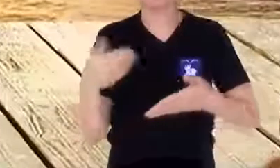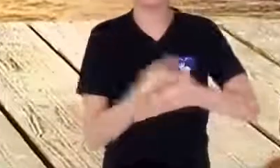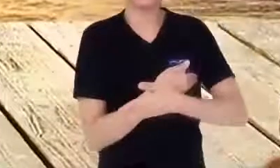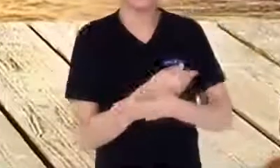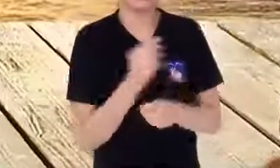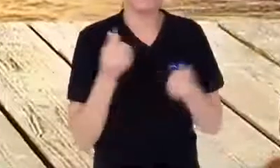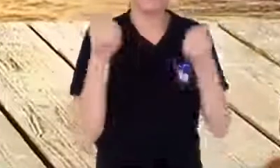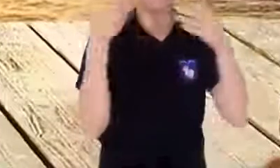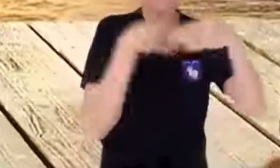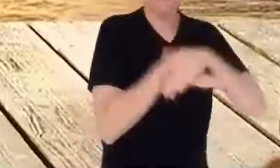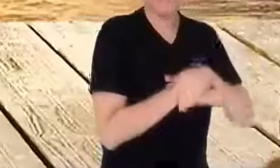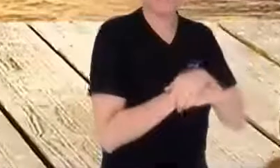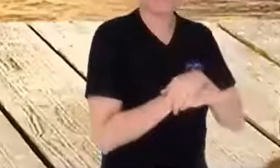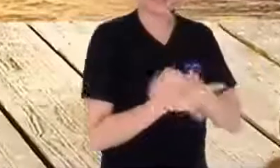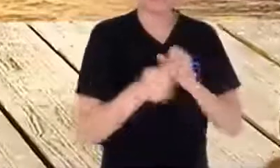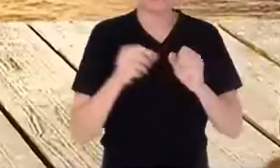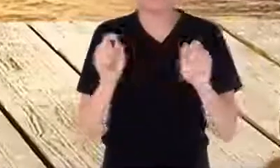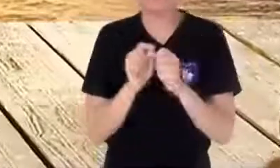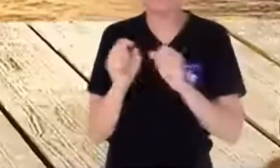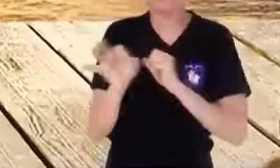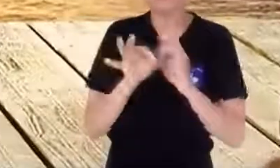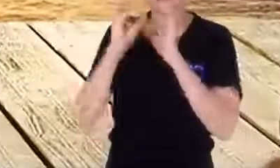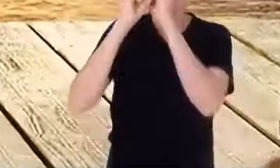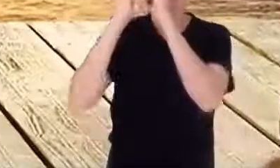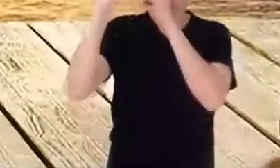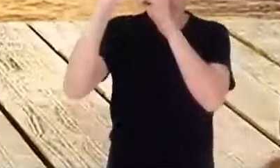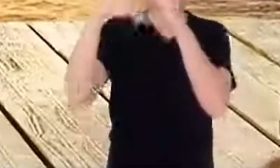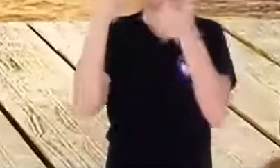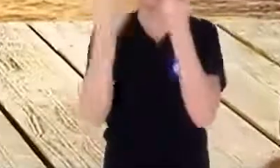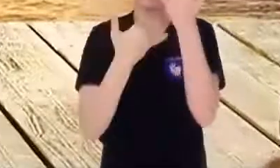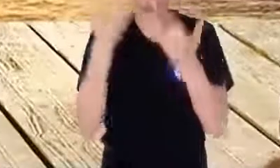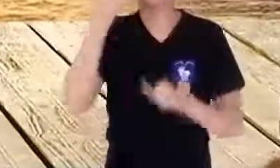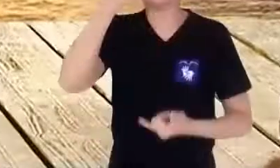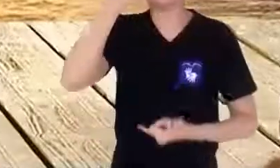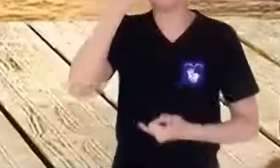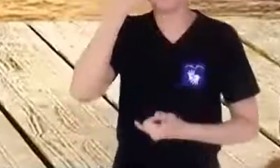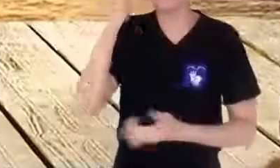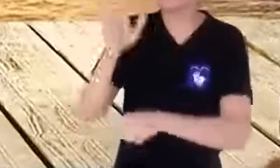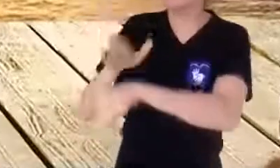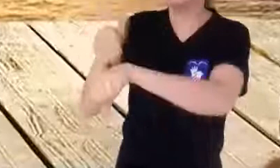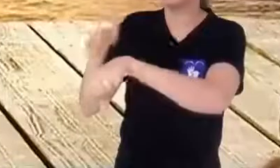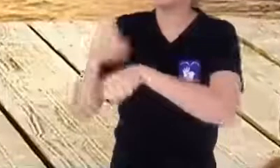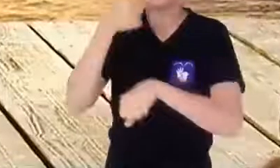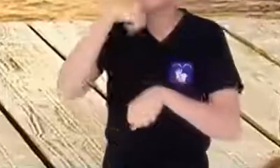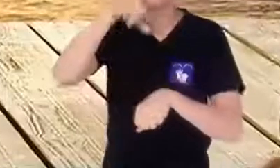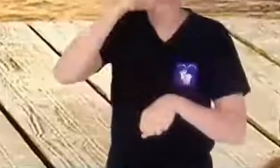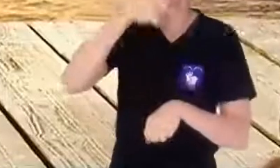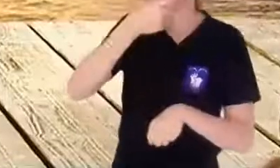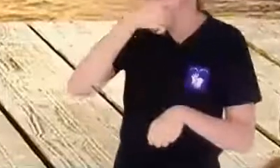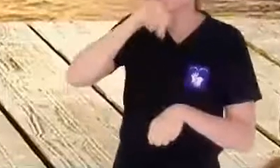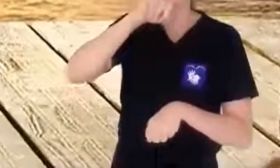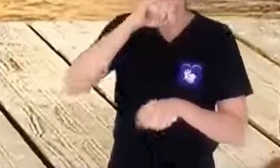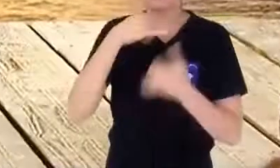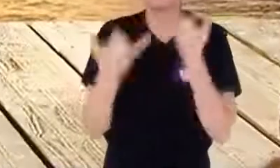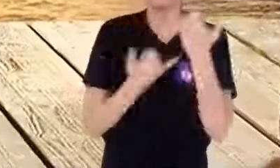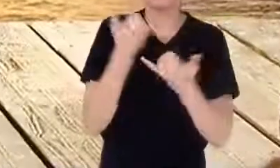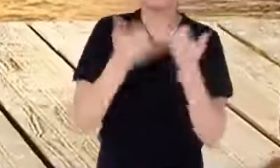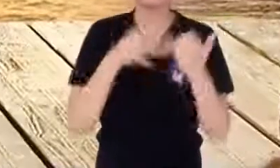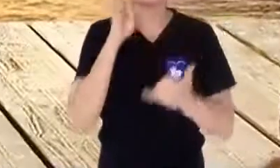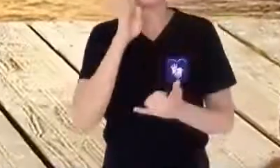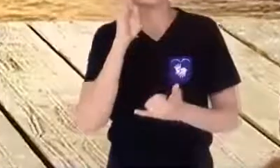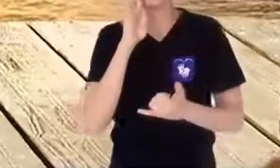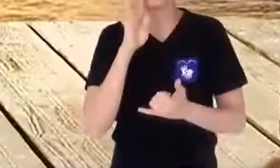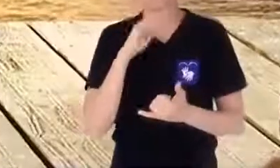sua luneta e brincar de pirata. Chama o papai, chama a mamãe, se divirta bastante. Brinque de pirata, brinque de